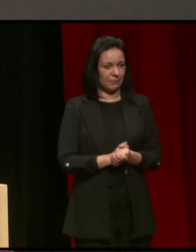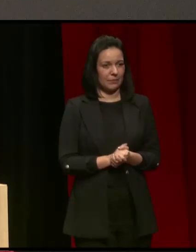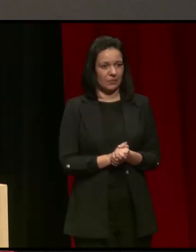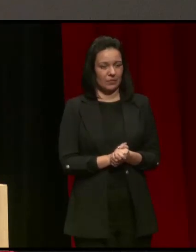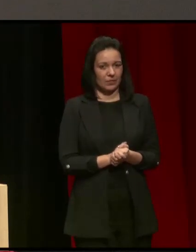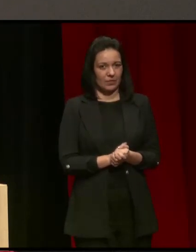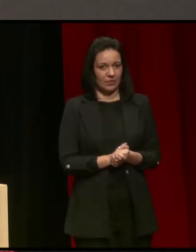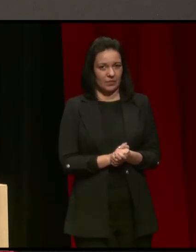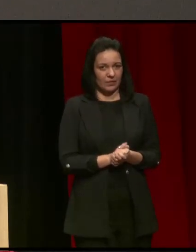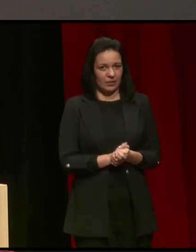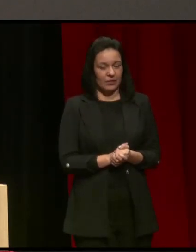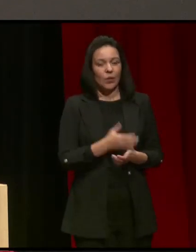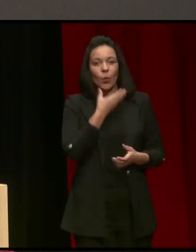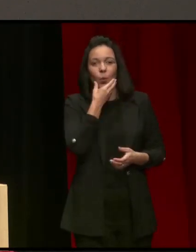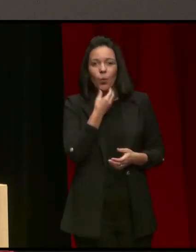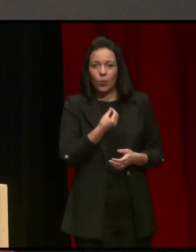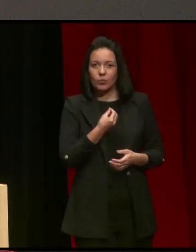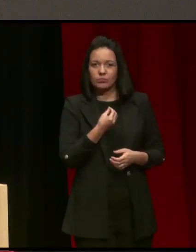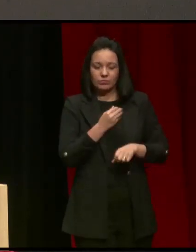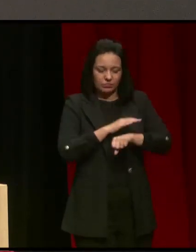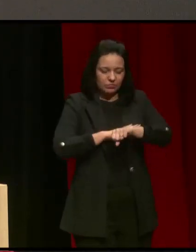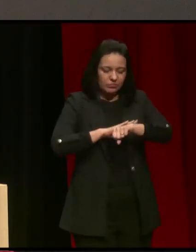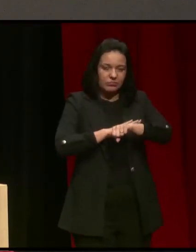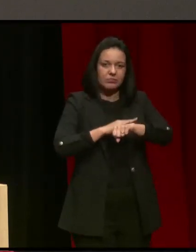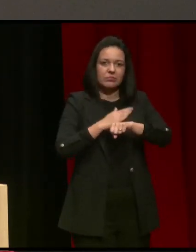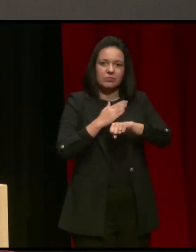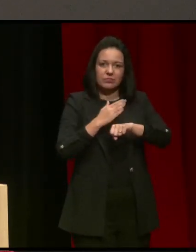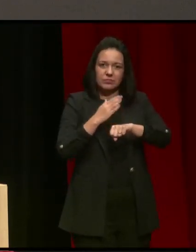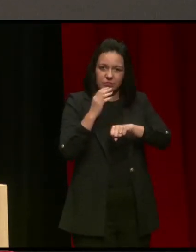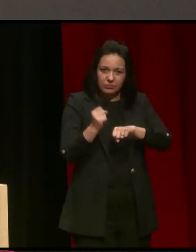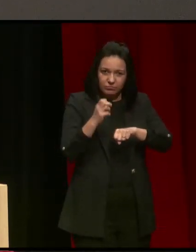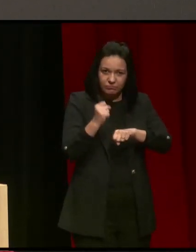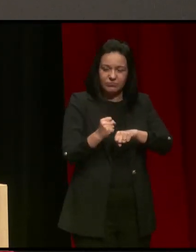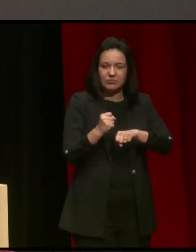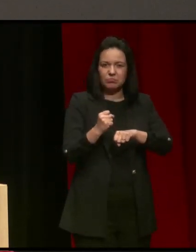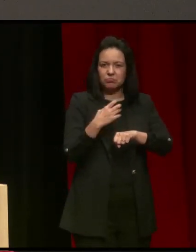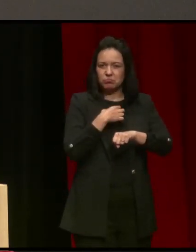e eu sou um homem branco, de estatura mediana,